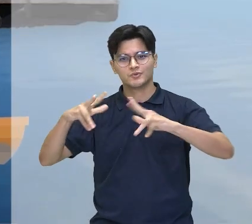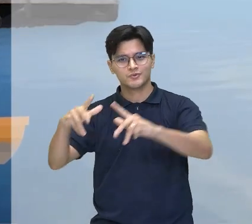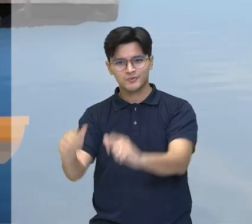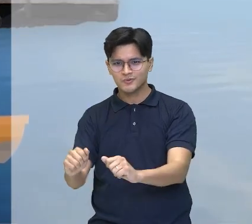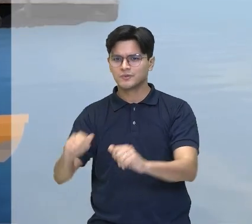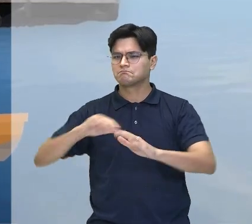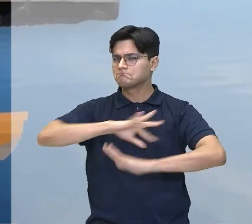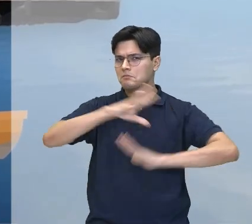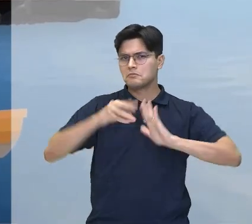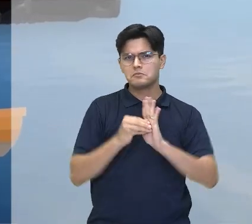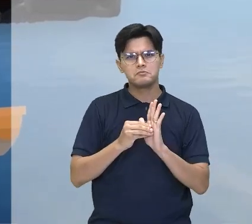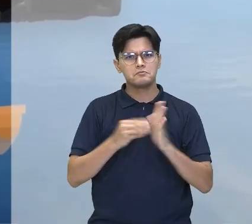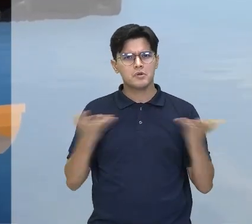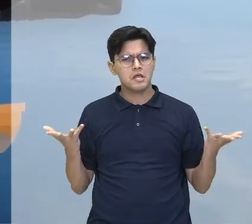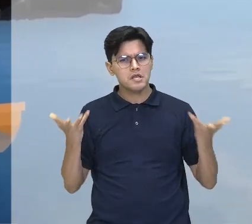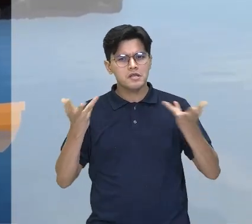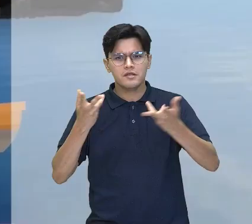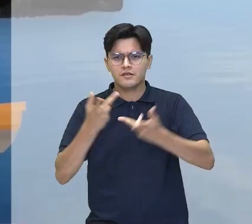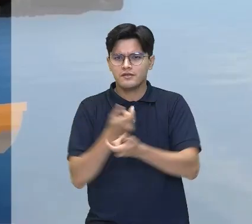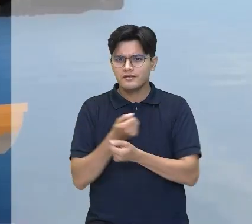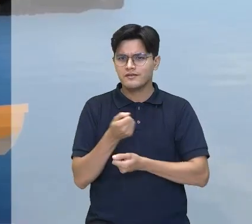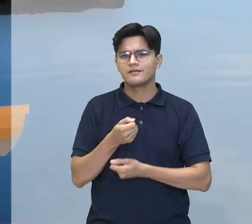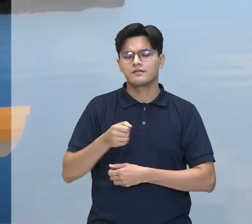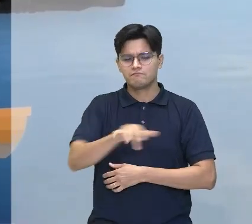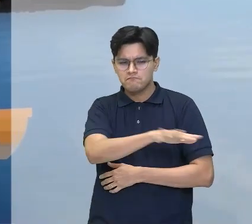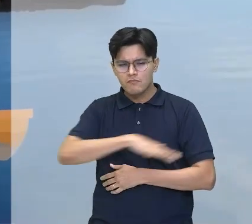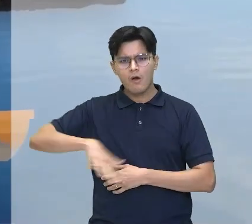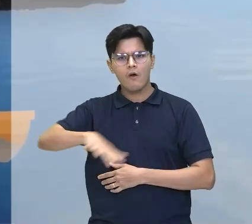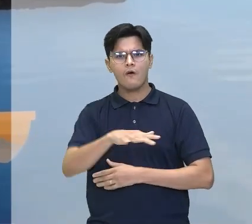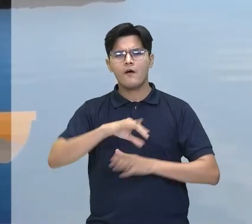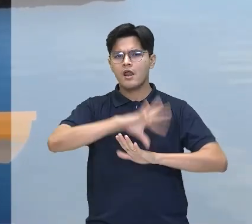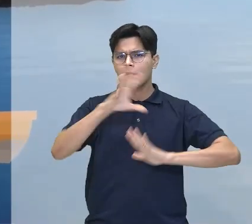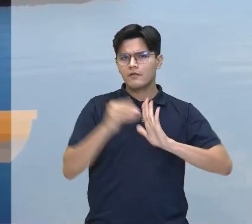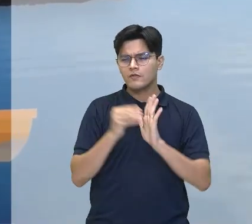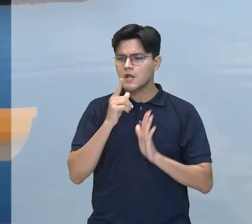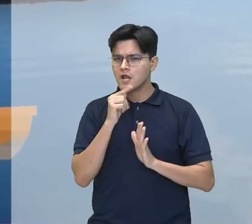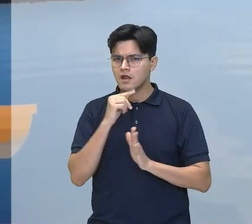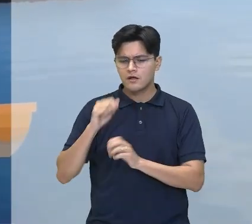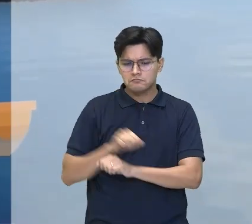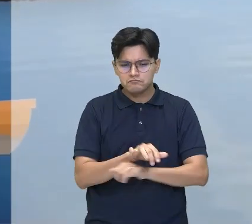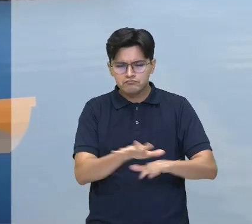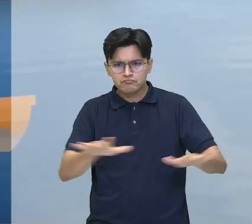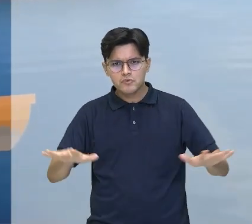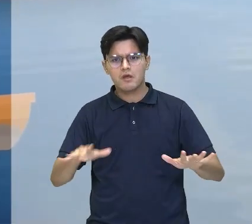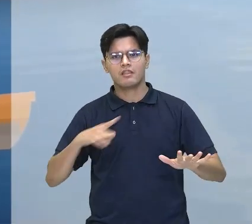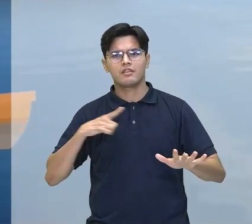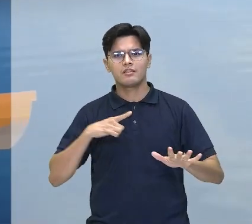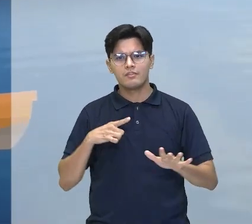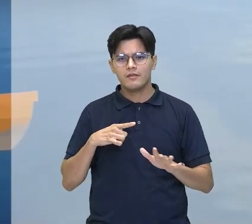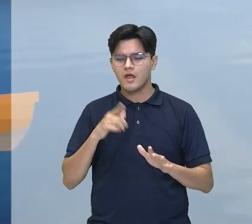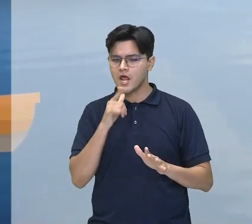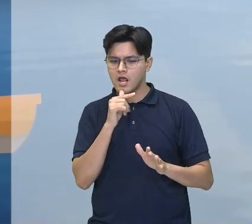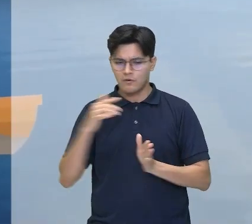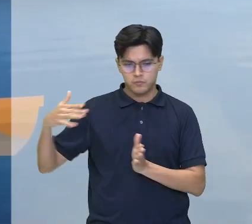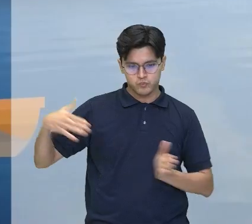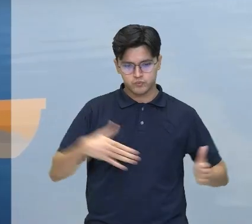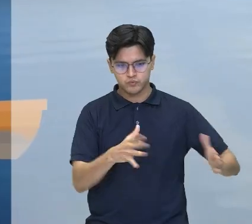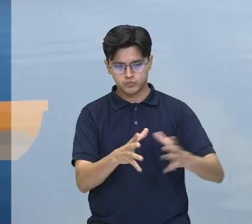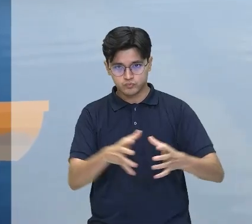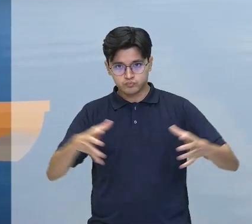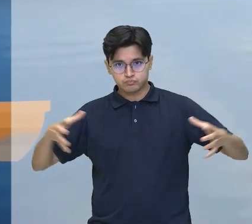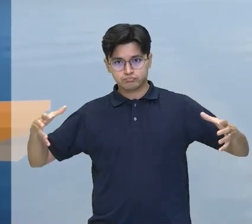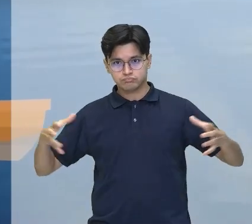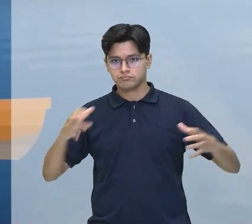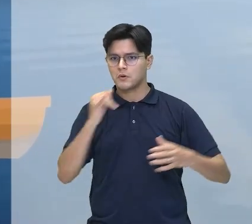A bacia amazônica é a maior do mundo e tem rios enormes como o Amazonas, Solimões, Negro e Tapajós, além